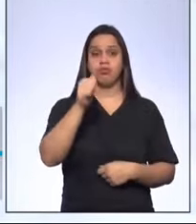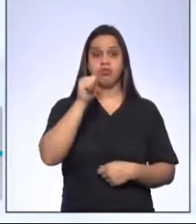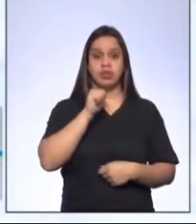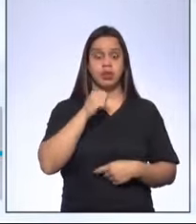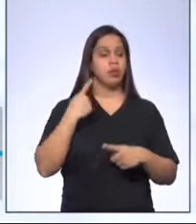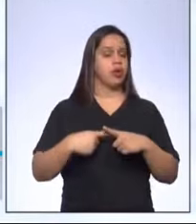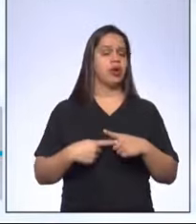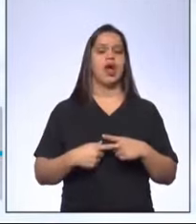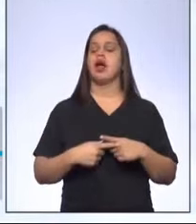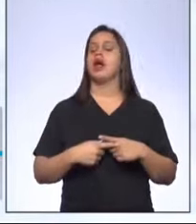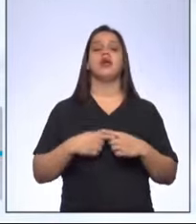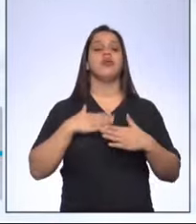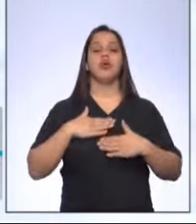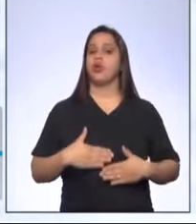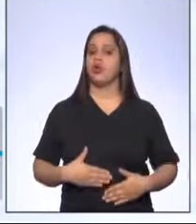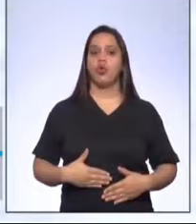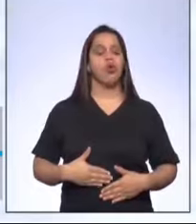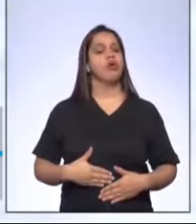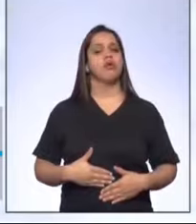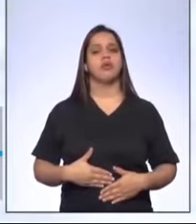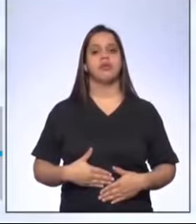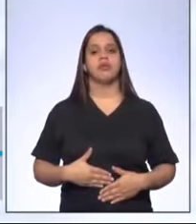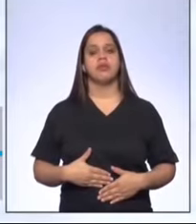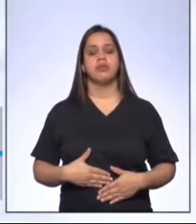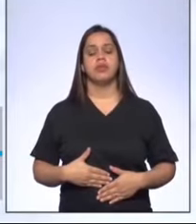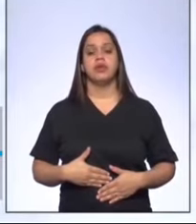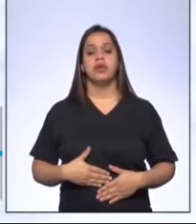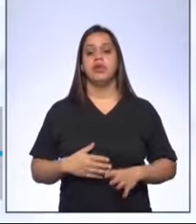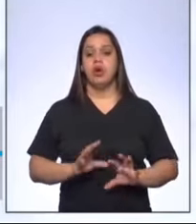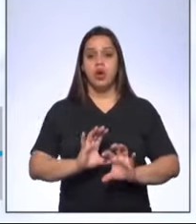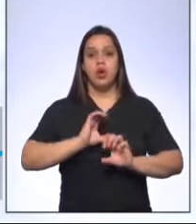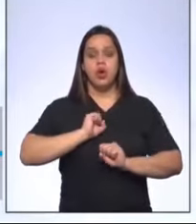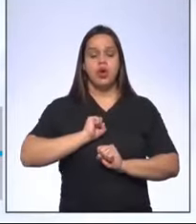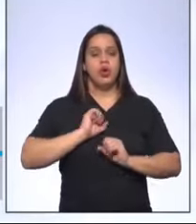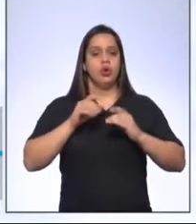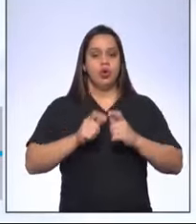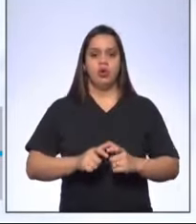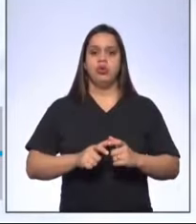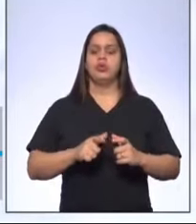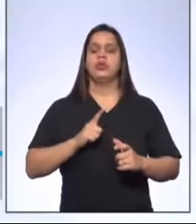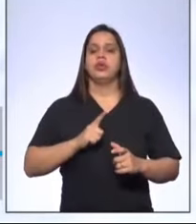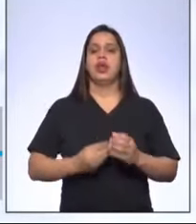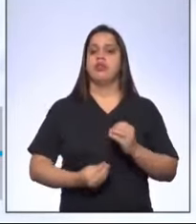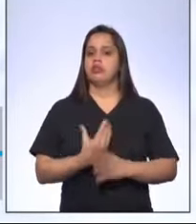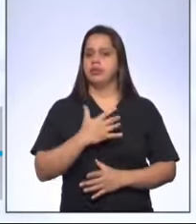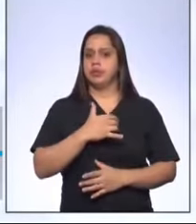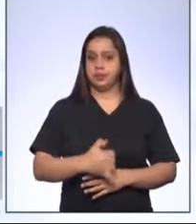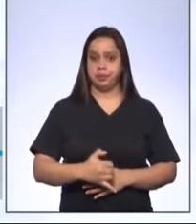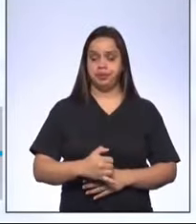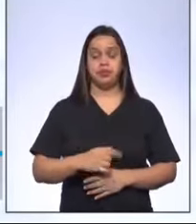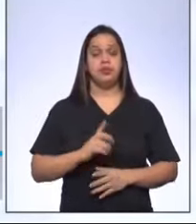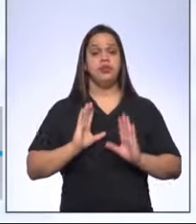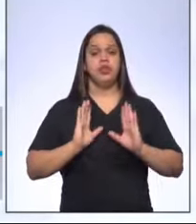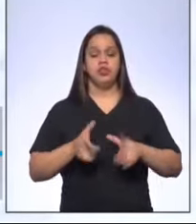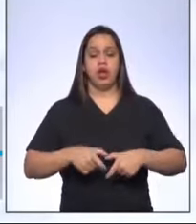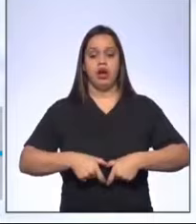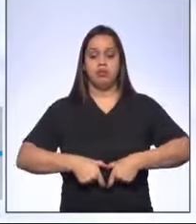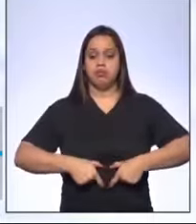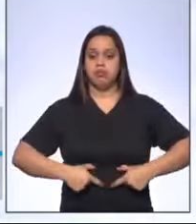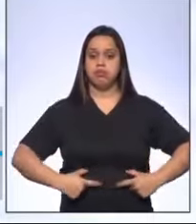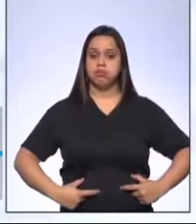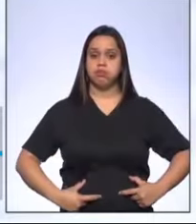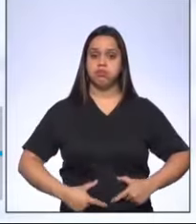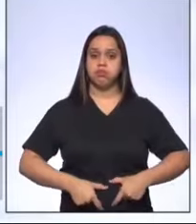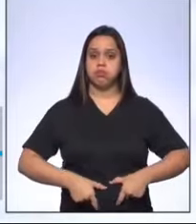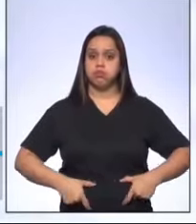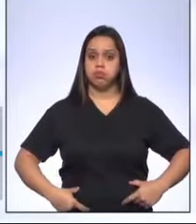vai absorver a água lá de onde está sendo formado o bolo fecal, tá bom? Então, ó, passou pelo intestino grosso, ali já está sendo formado,